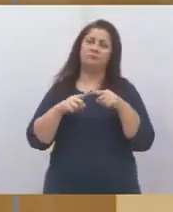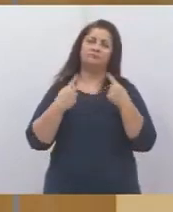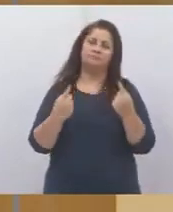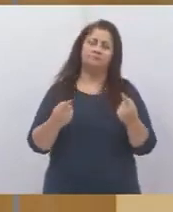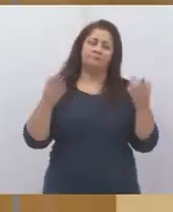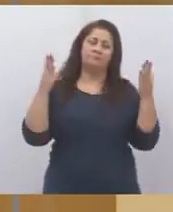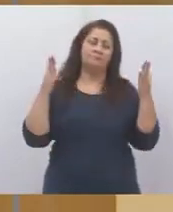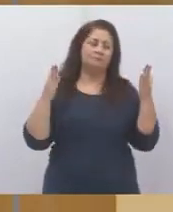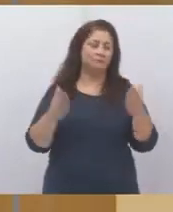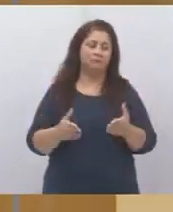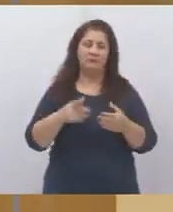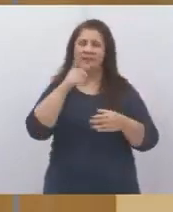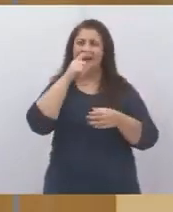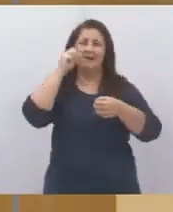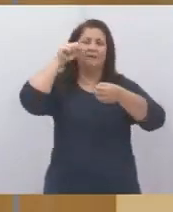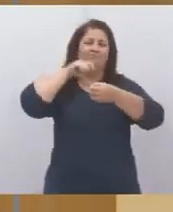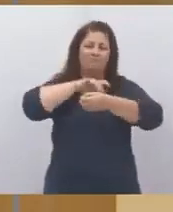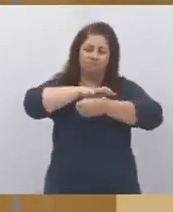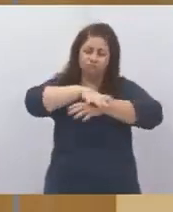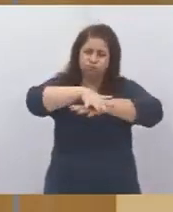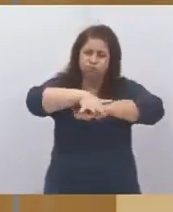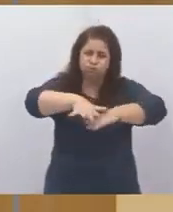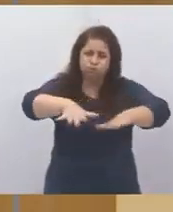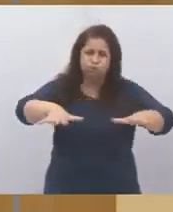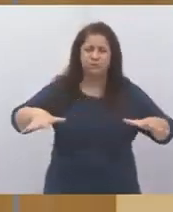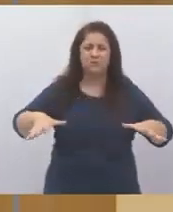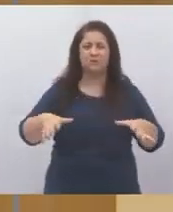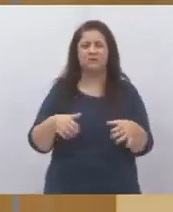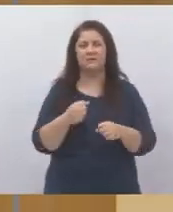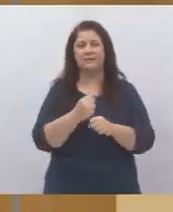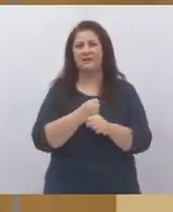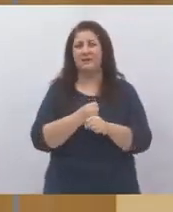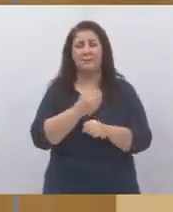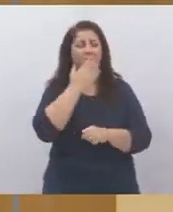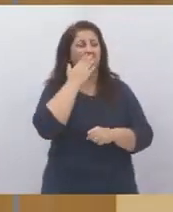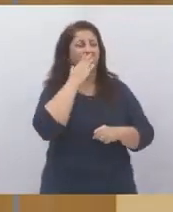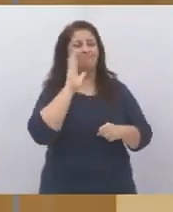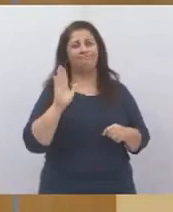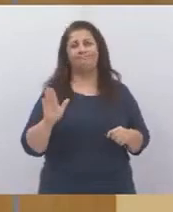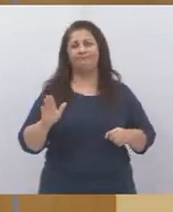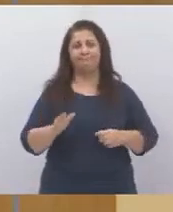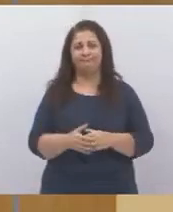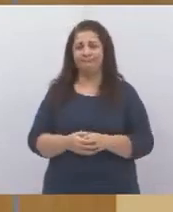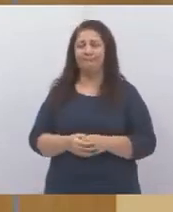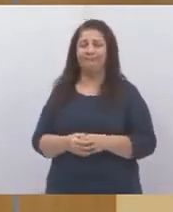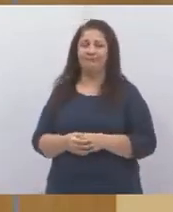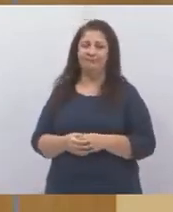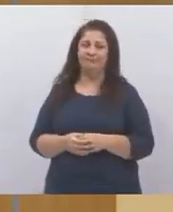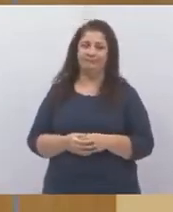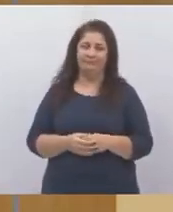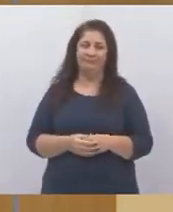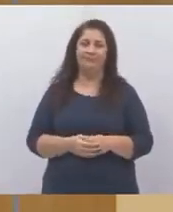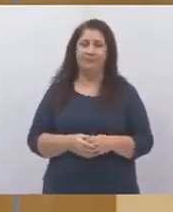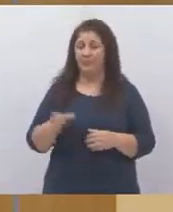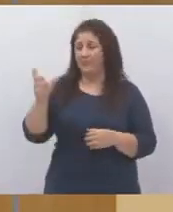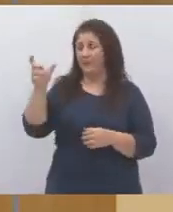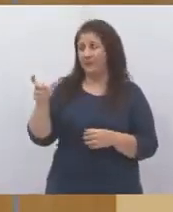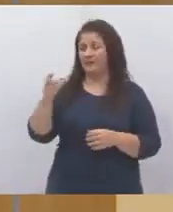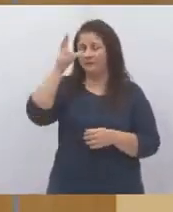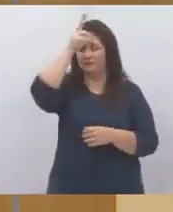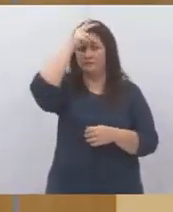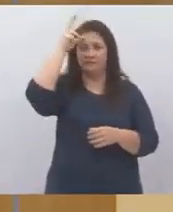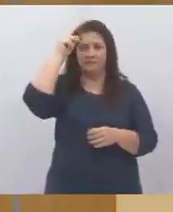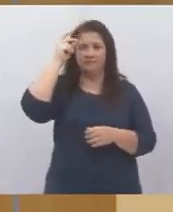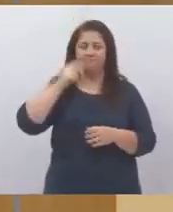mas nesse caso das enchentes as obras que foram comprometidas que foram prometidas pelo atual prefeito